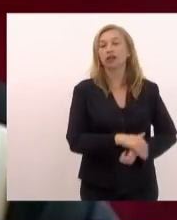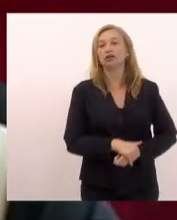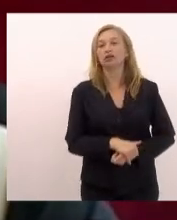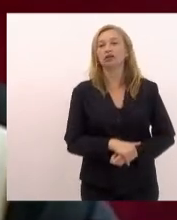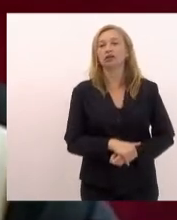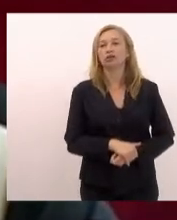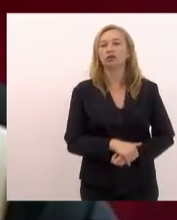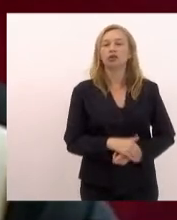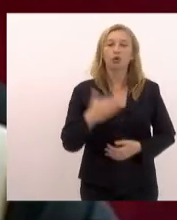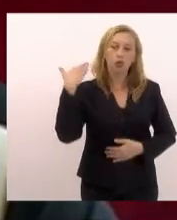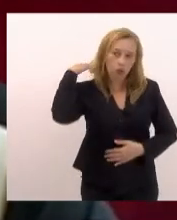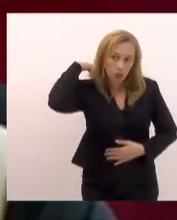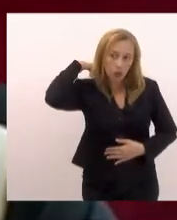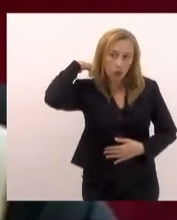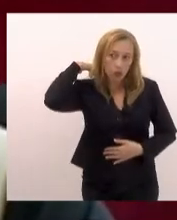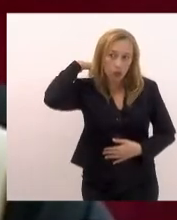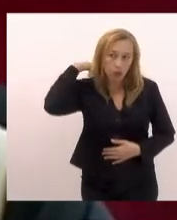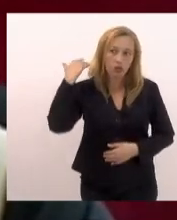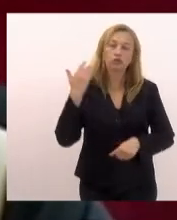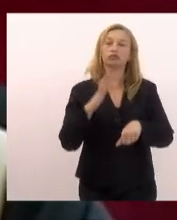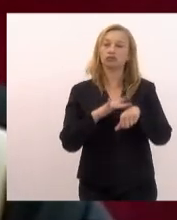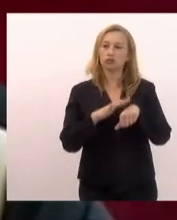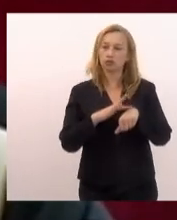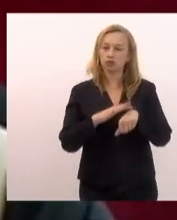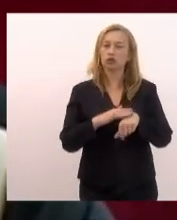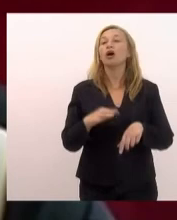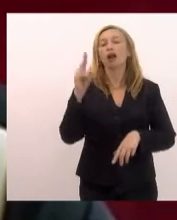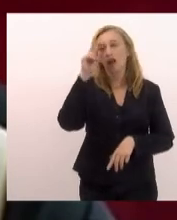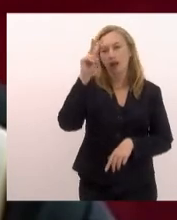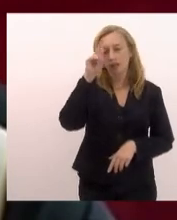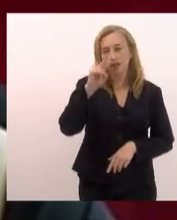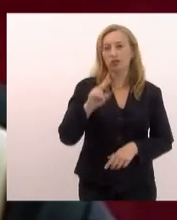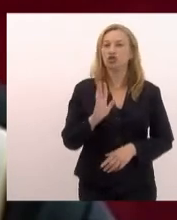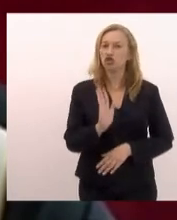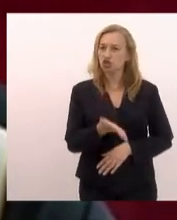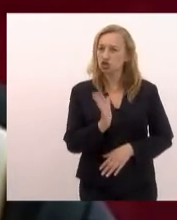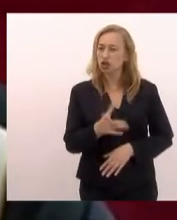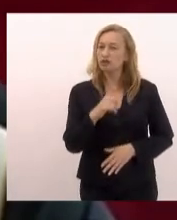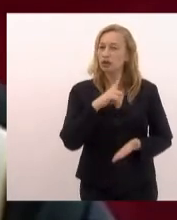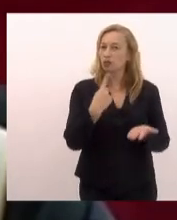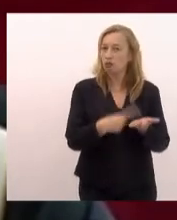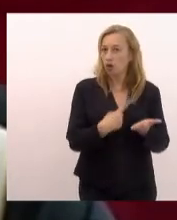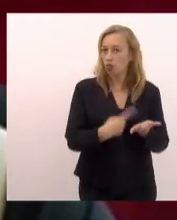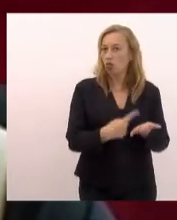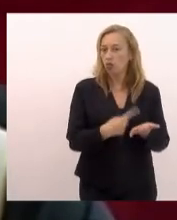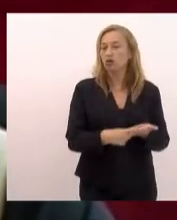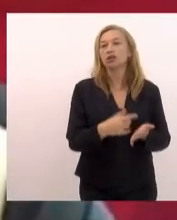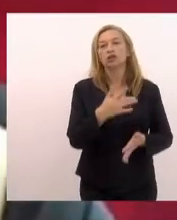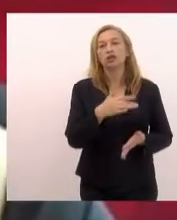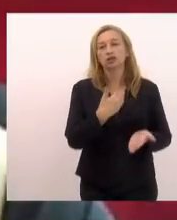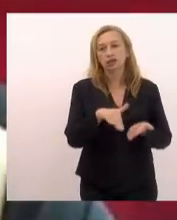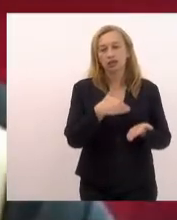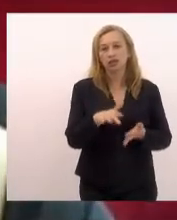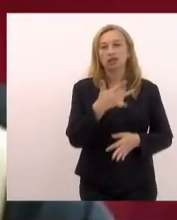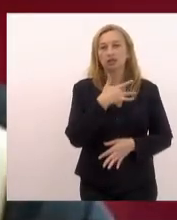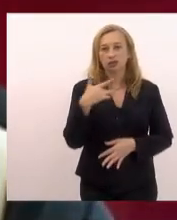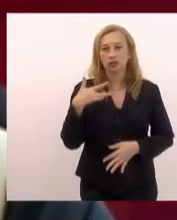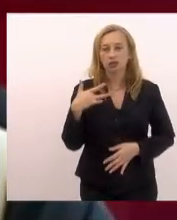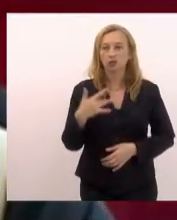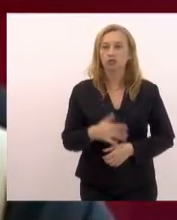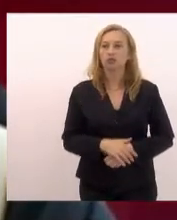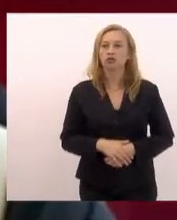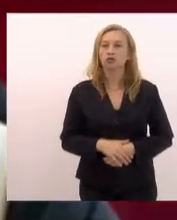da tuberculose, né? E lembrando que já há um acordo da Secretaria de Saúde e